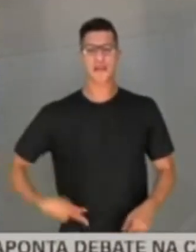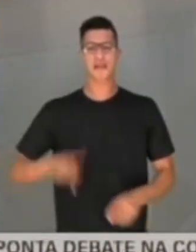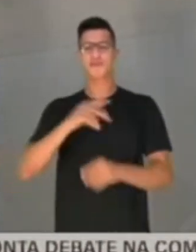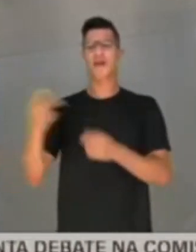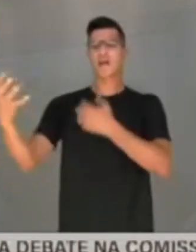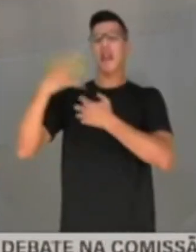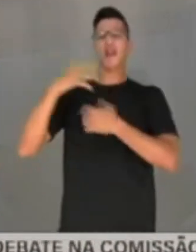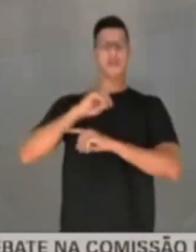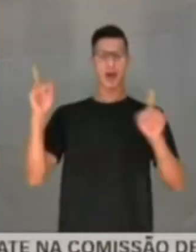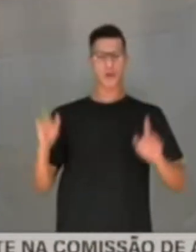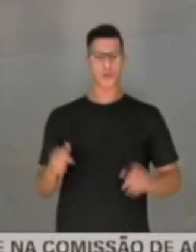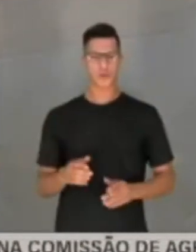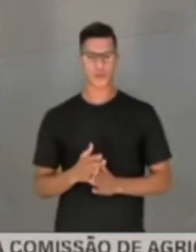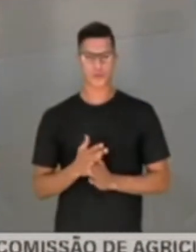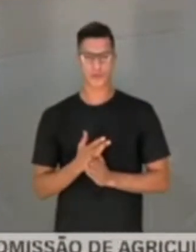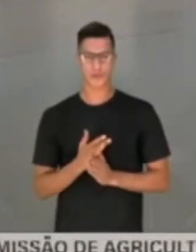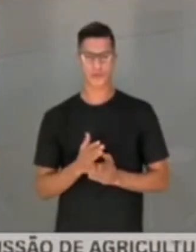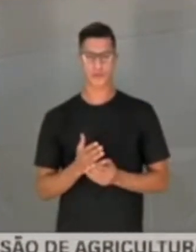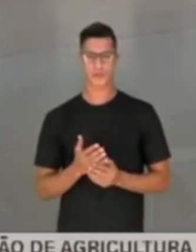acima não. de... Fique quieto.